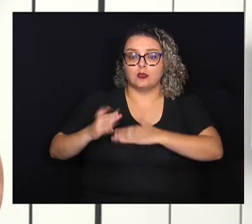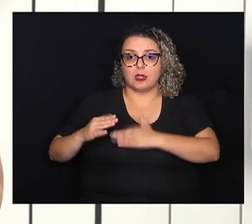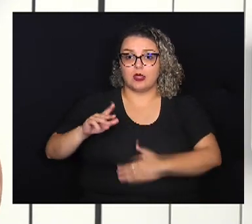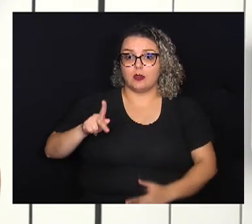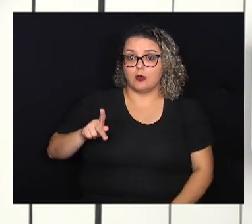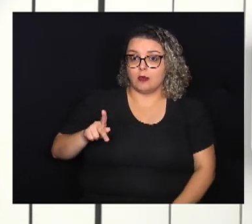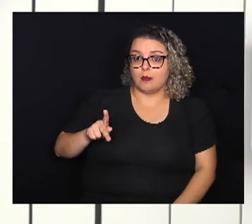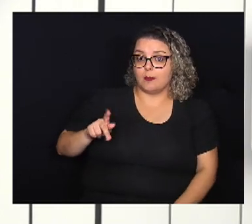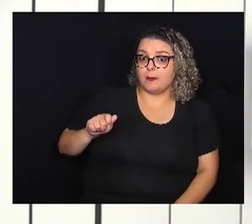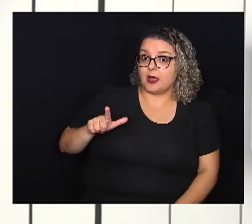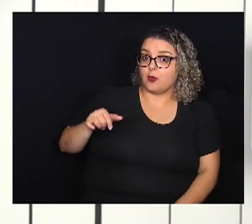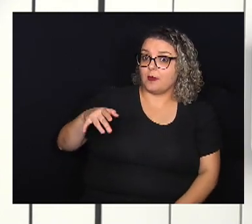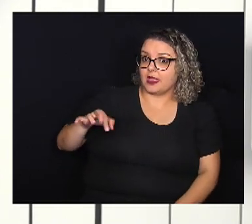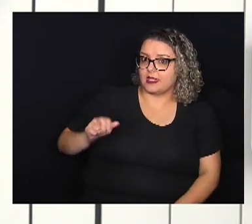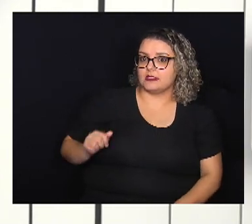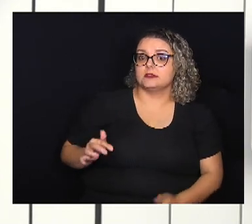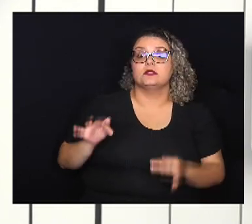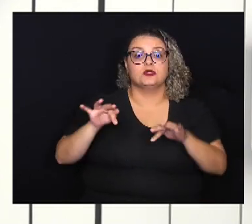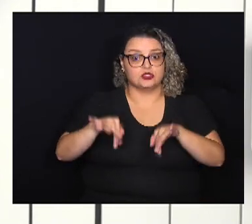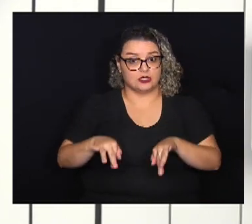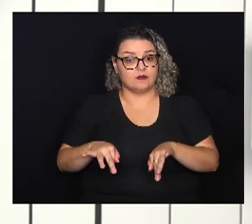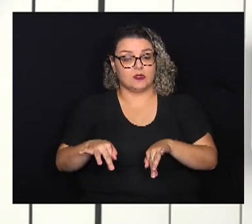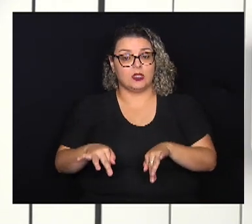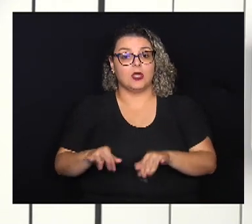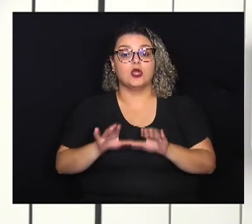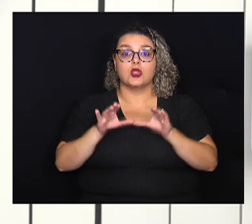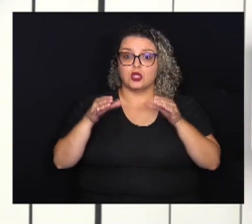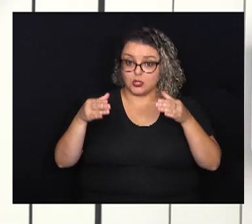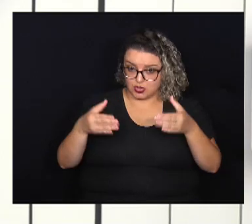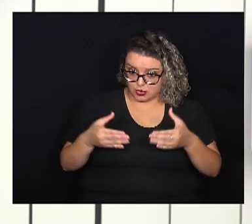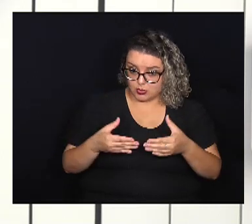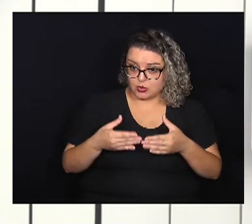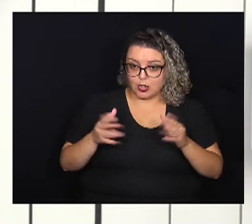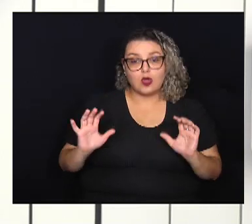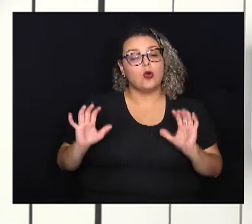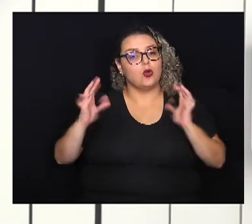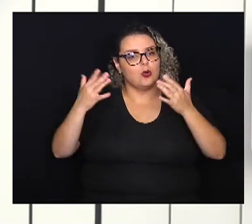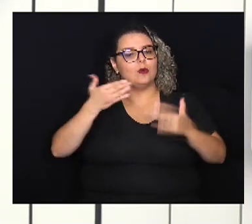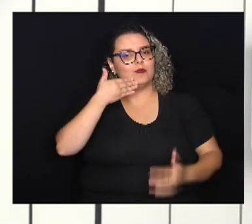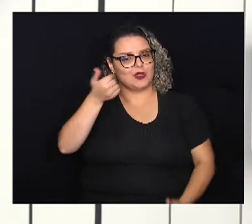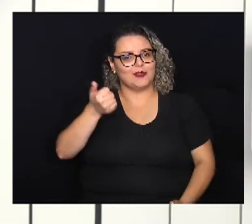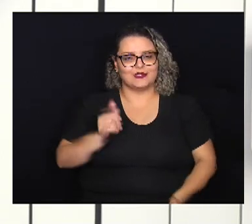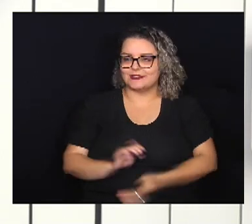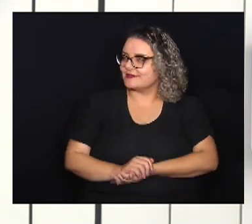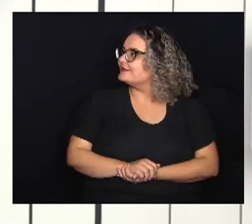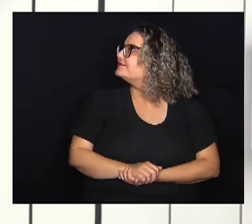revitalização já está em fase final e a comunidade comemora as melhorias